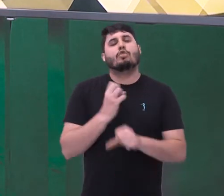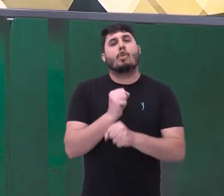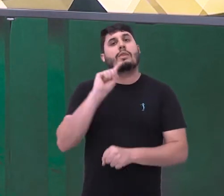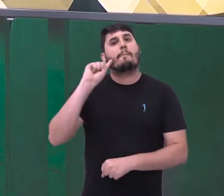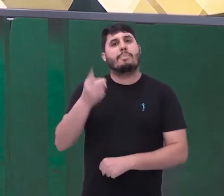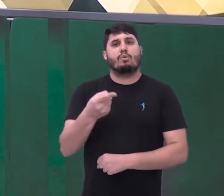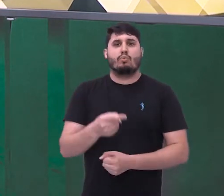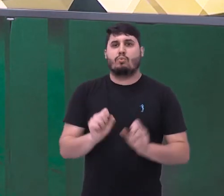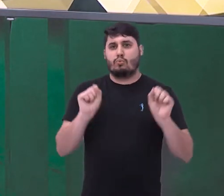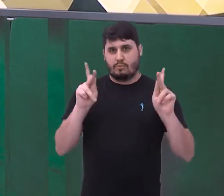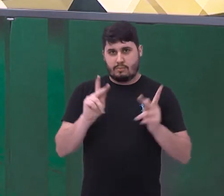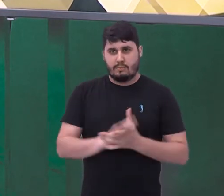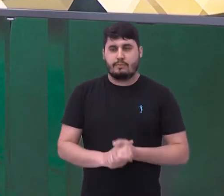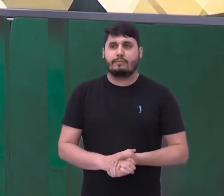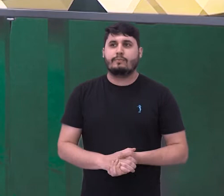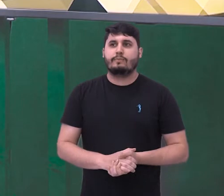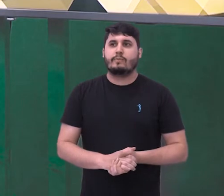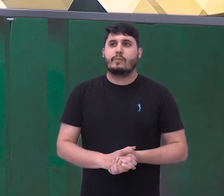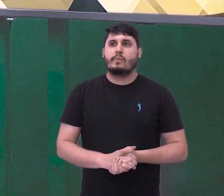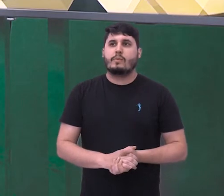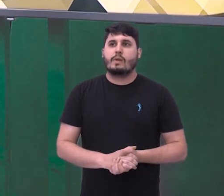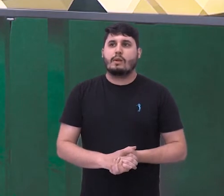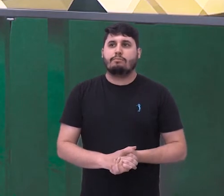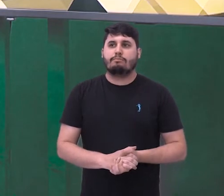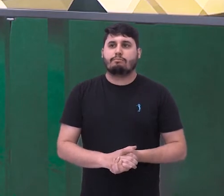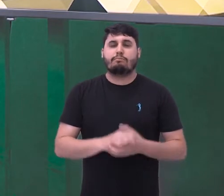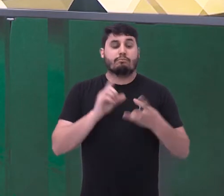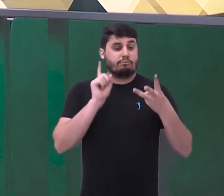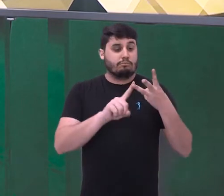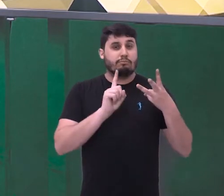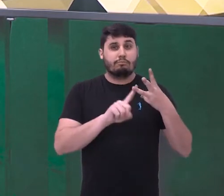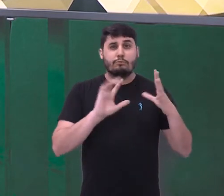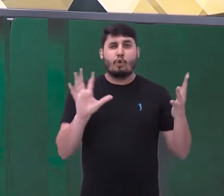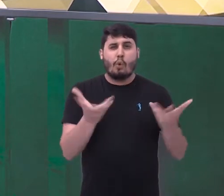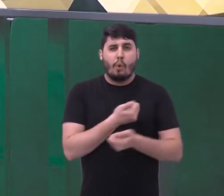cá. A competência 3.